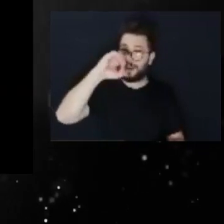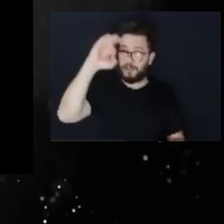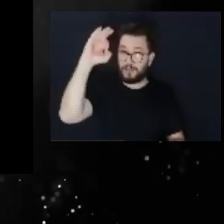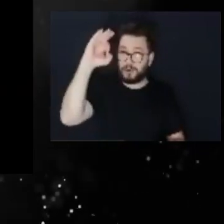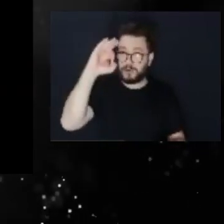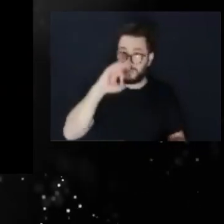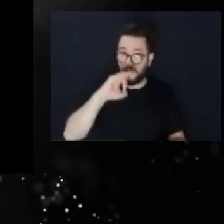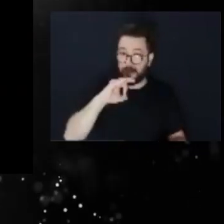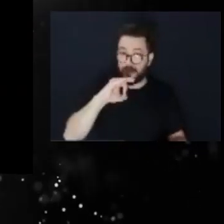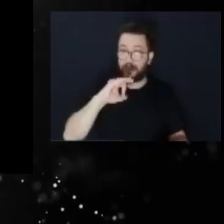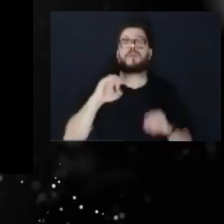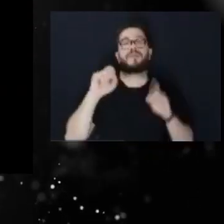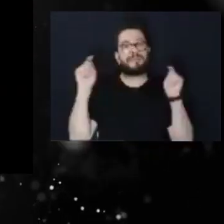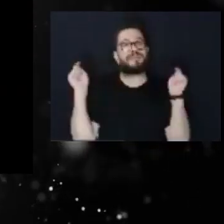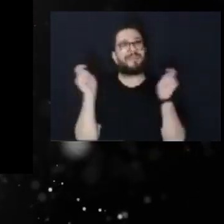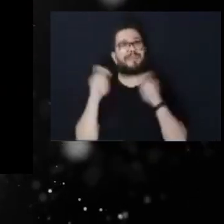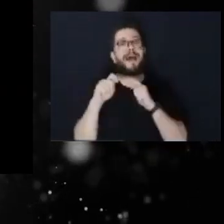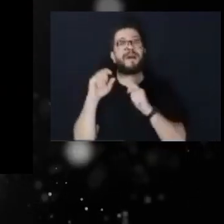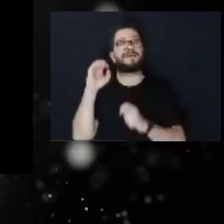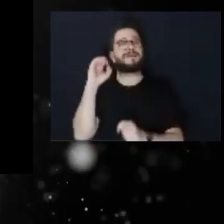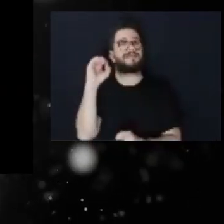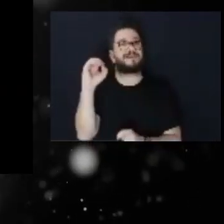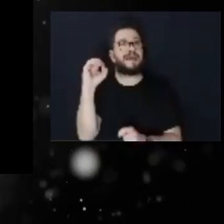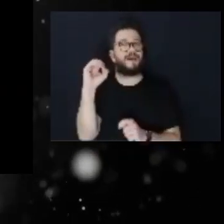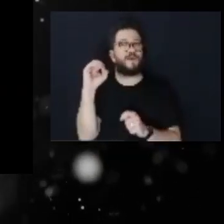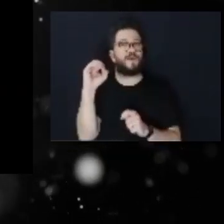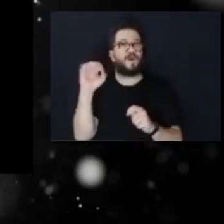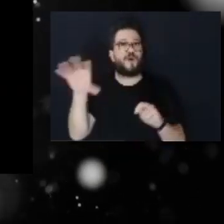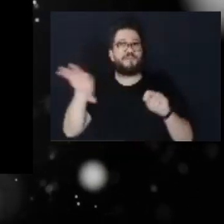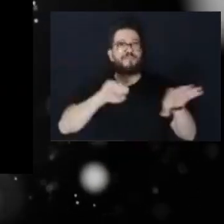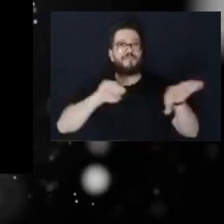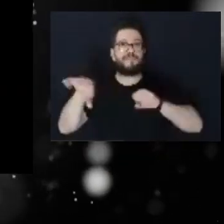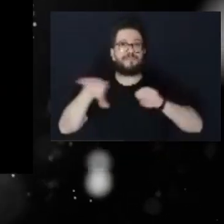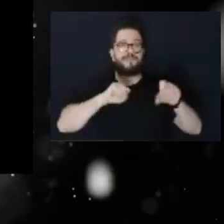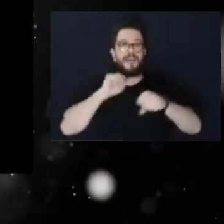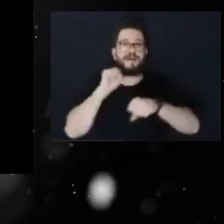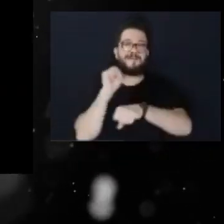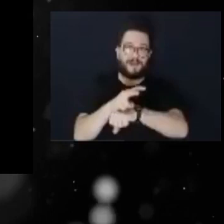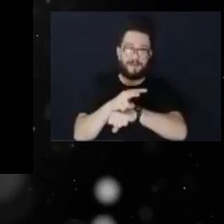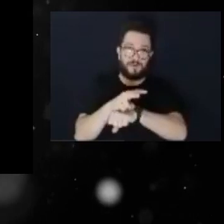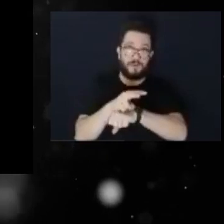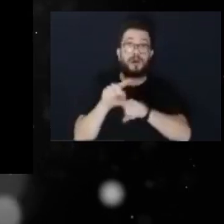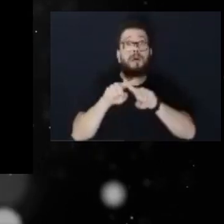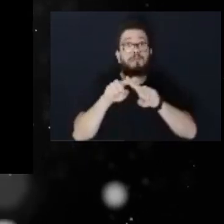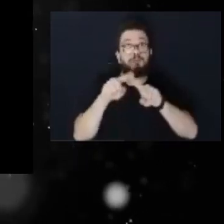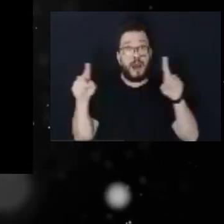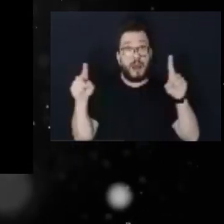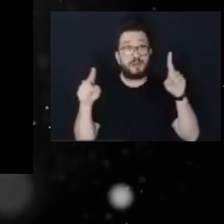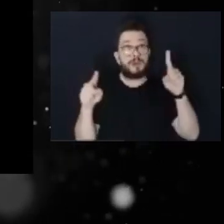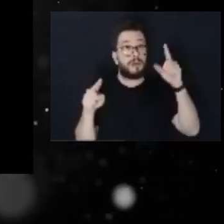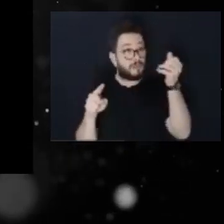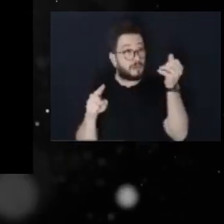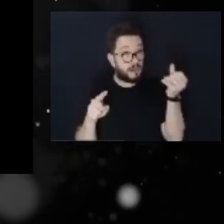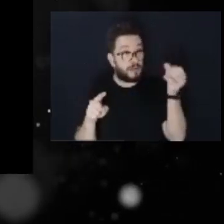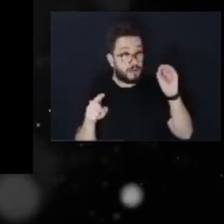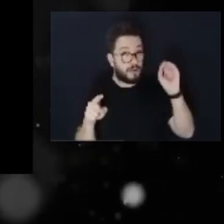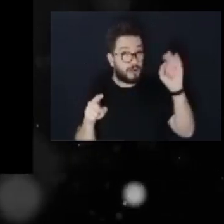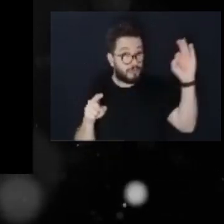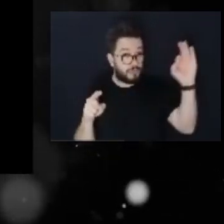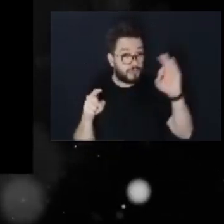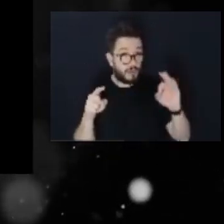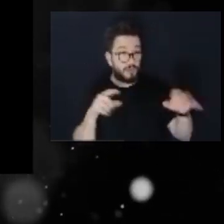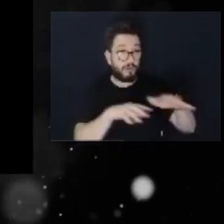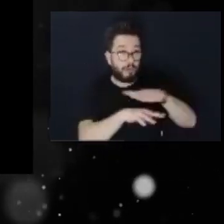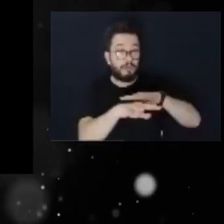esse isolamento aplicado de 40% a 50% já foi suficiente para frear metade das mortes, poupando mais